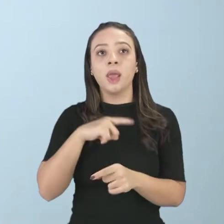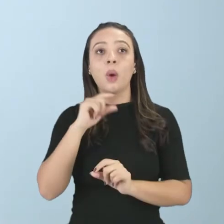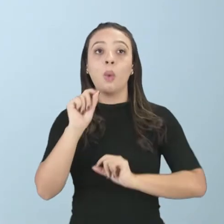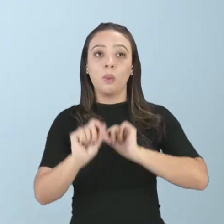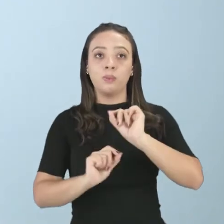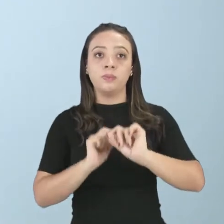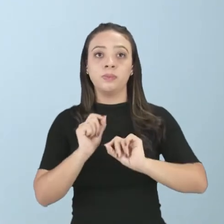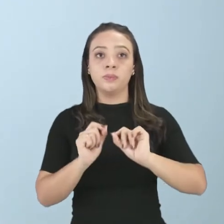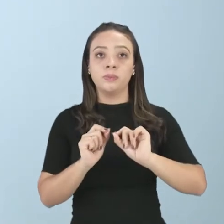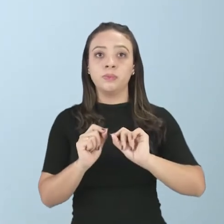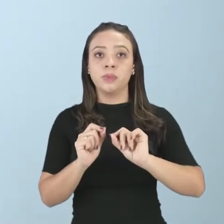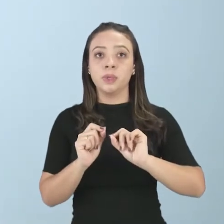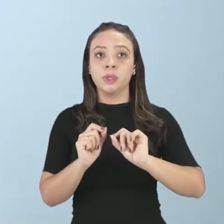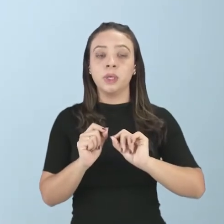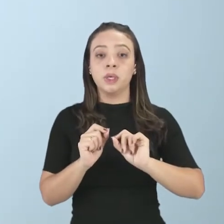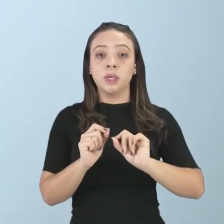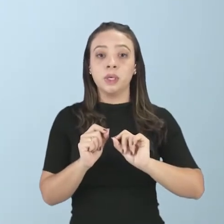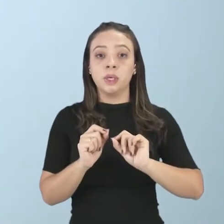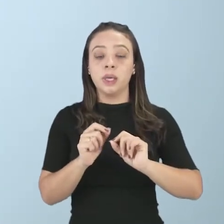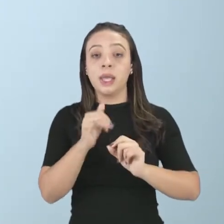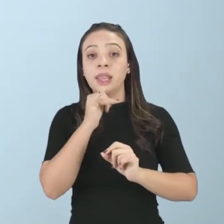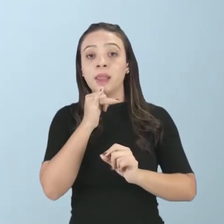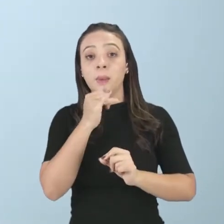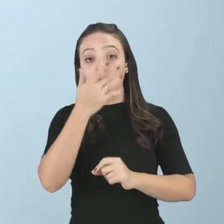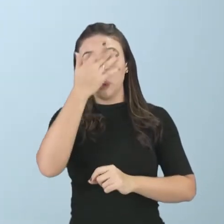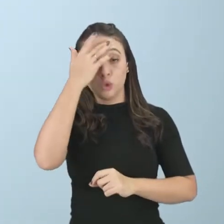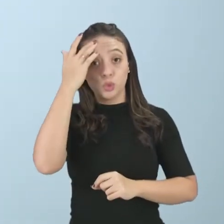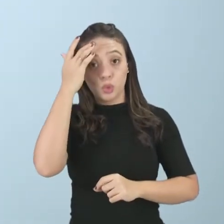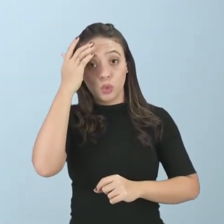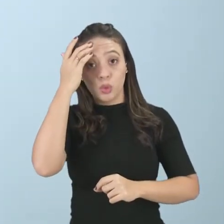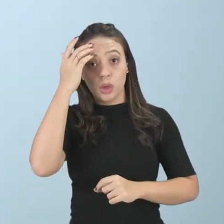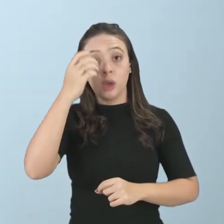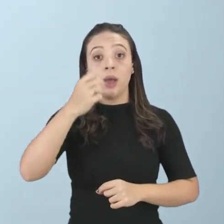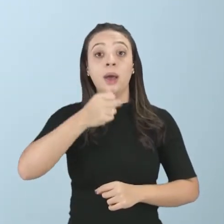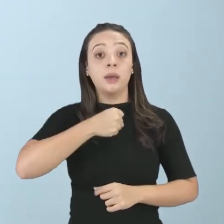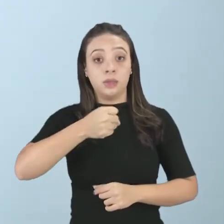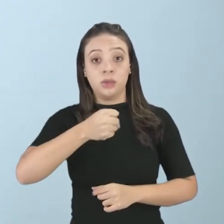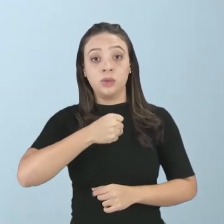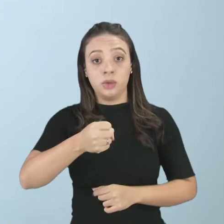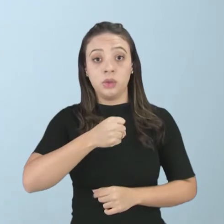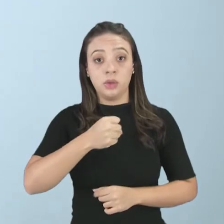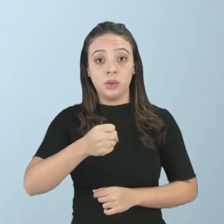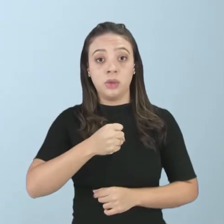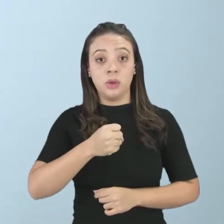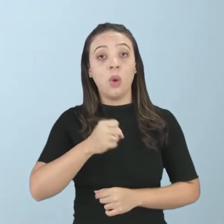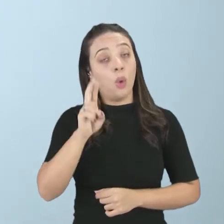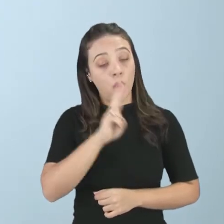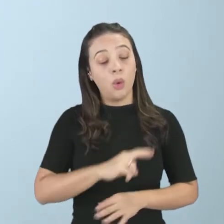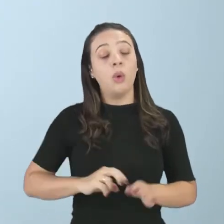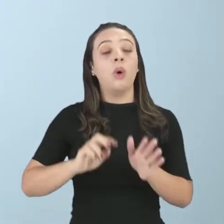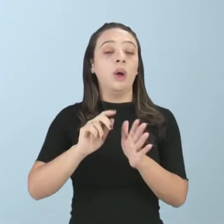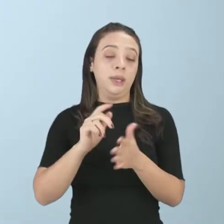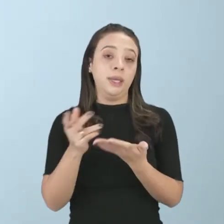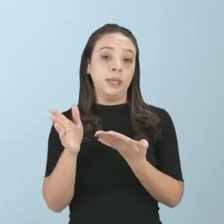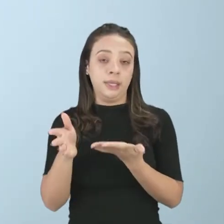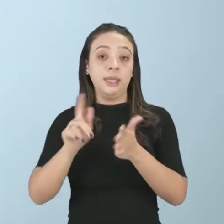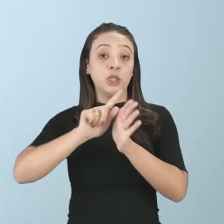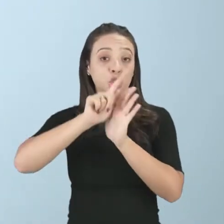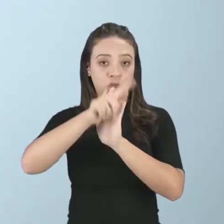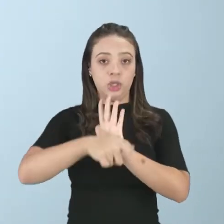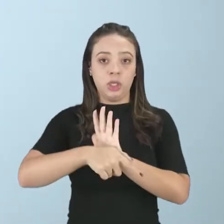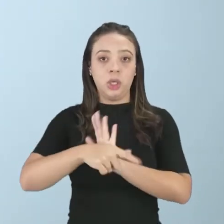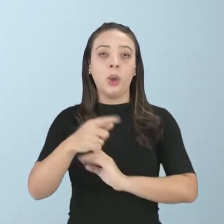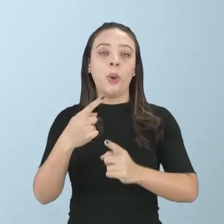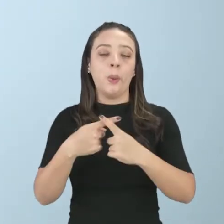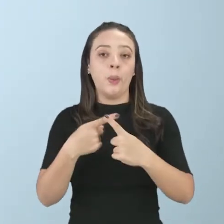comunicação. Geralmente, os jornalistas trabalham com esse tipo de gênero. Para quê? Para que eles possam